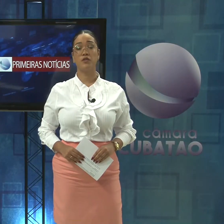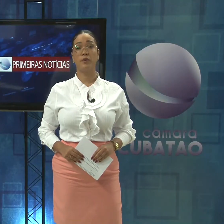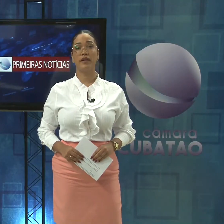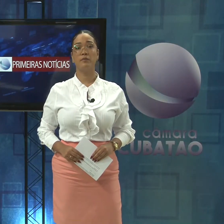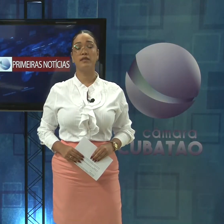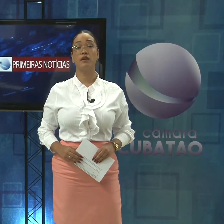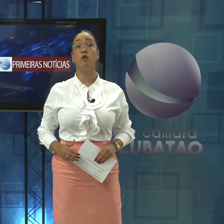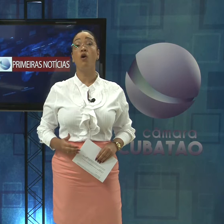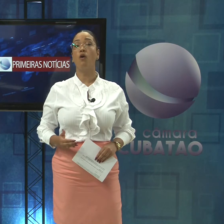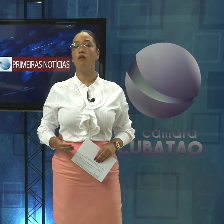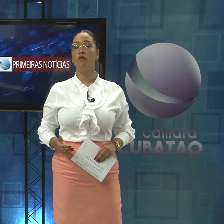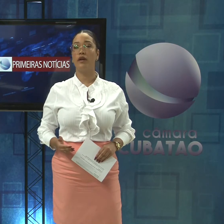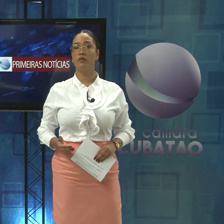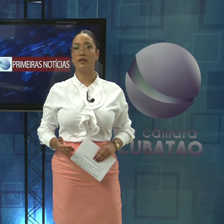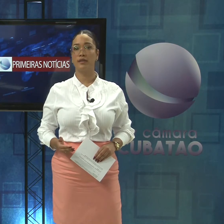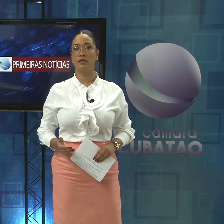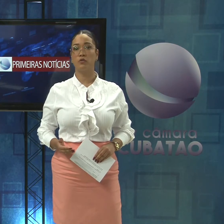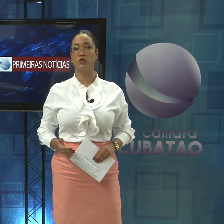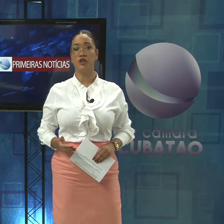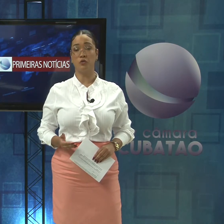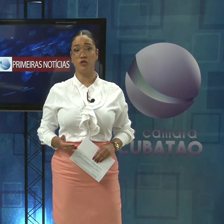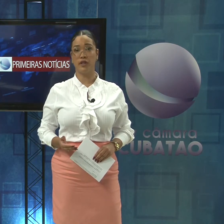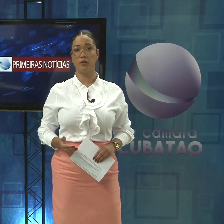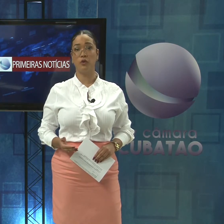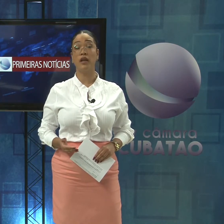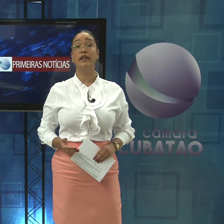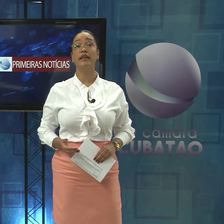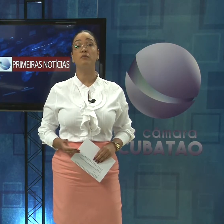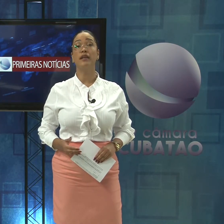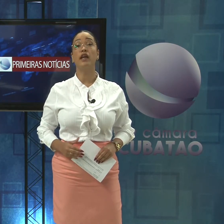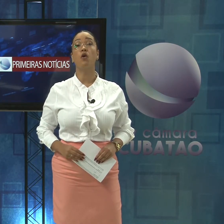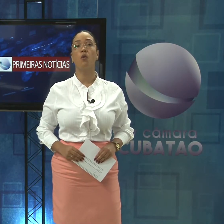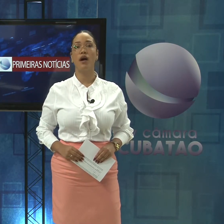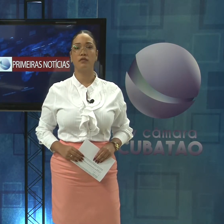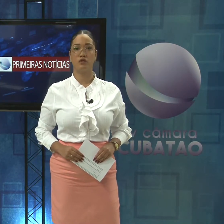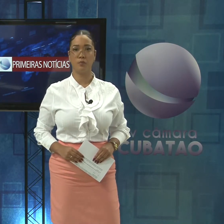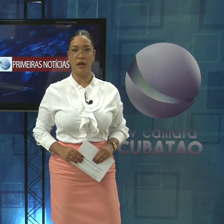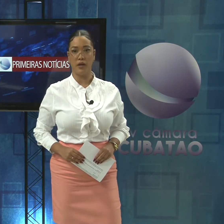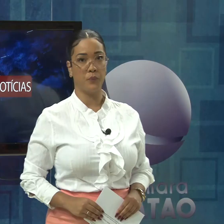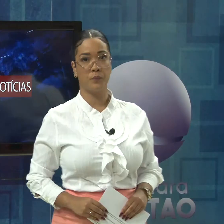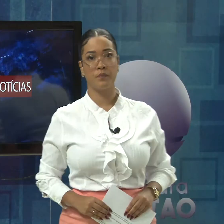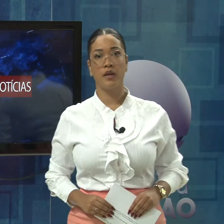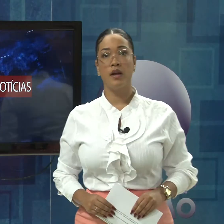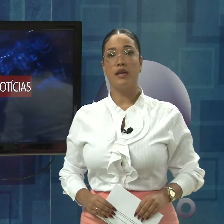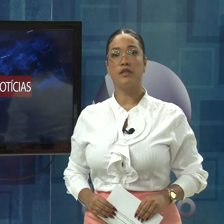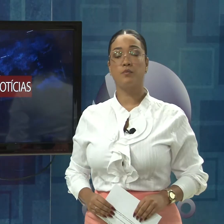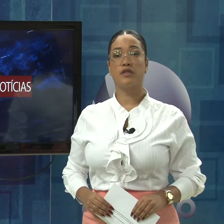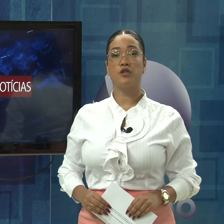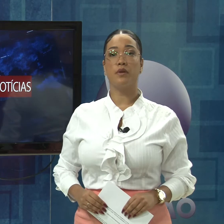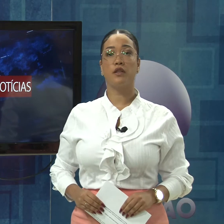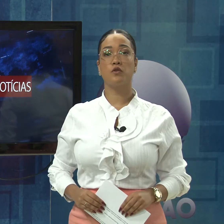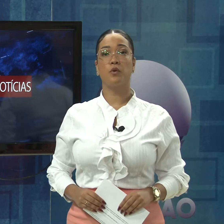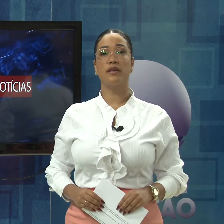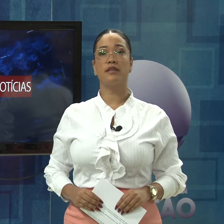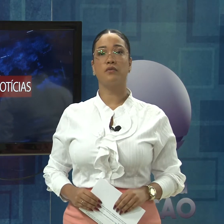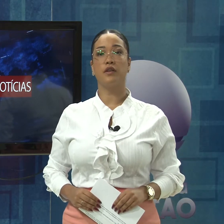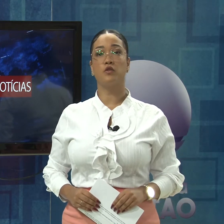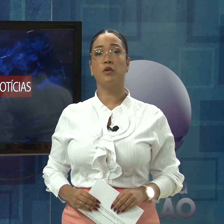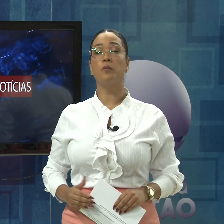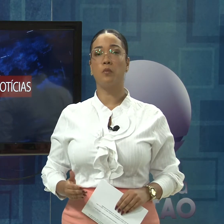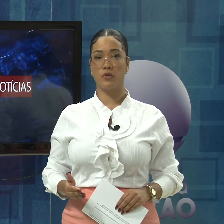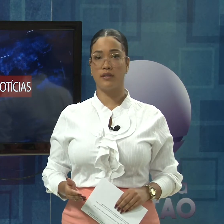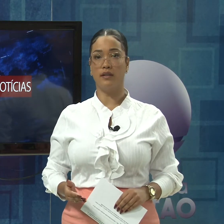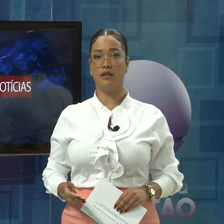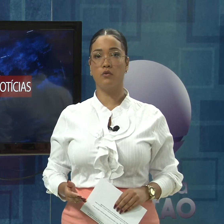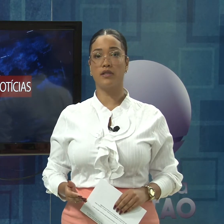O prazo para a emissão ou regularização do título de eleitor termina em 4 de maio. Esses procedimentos podem ser feitos